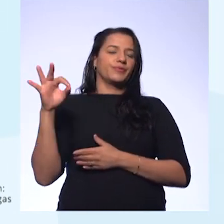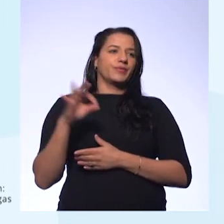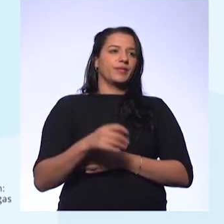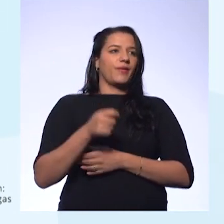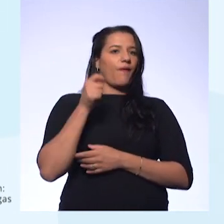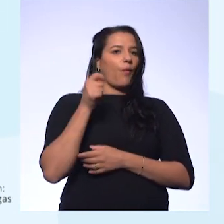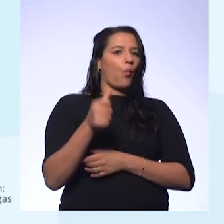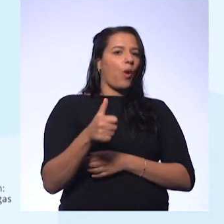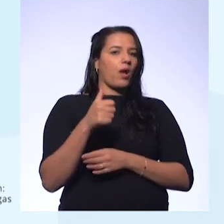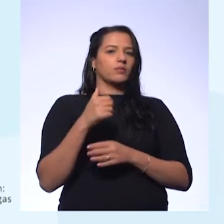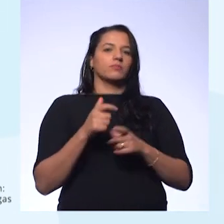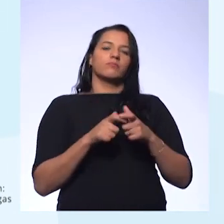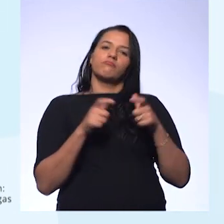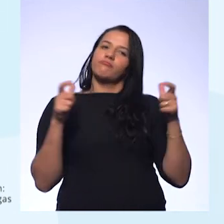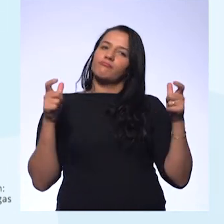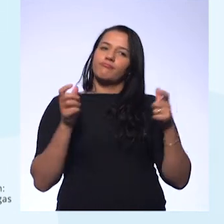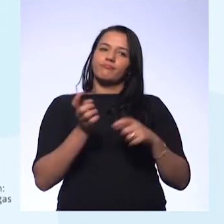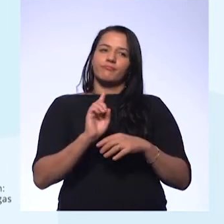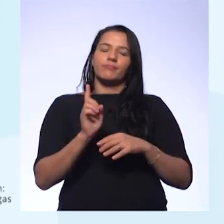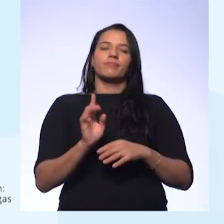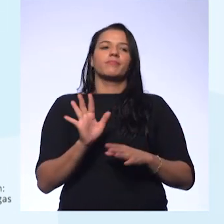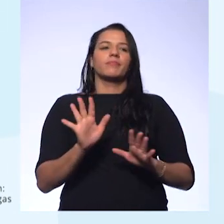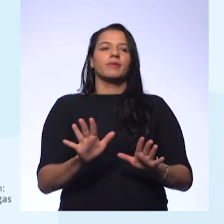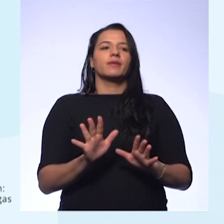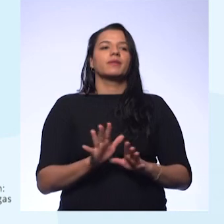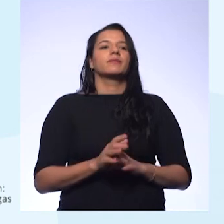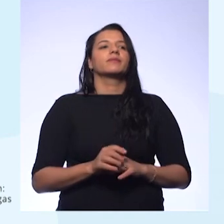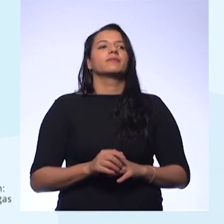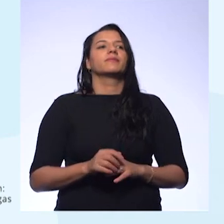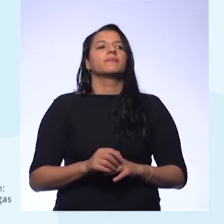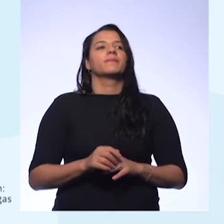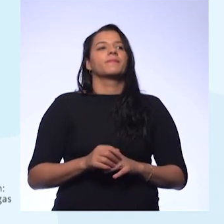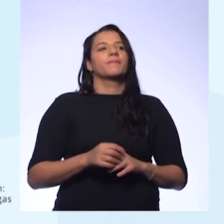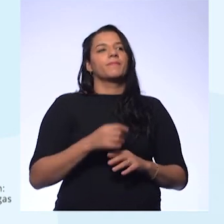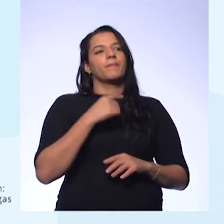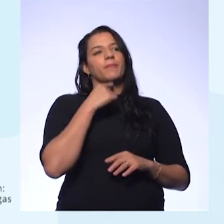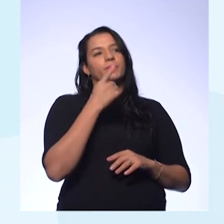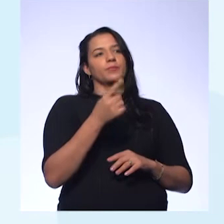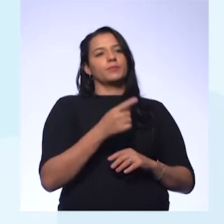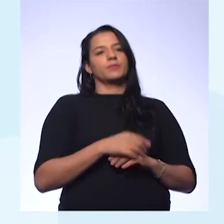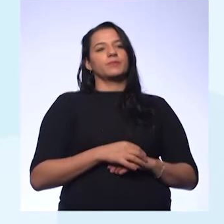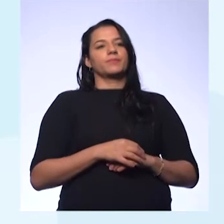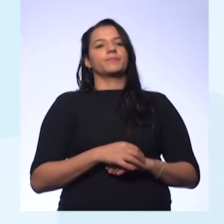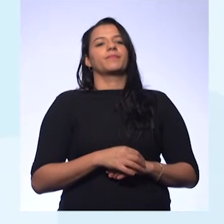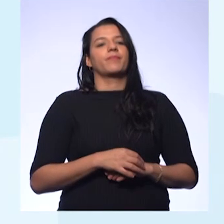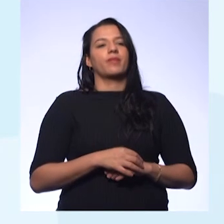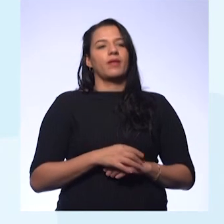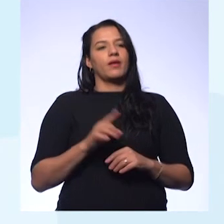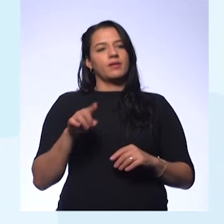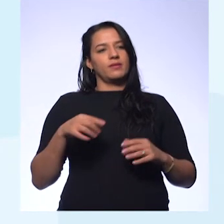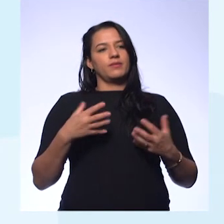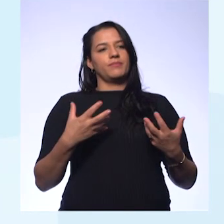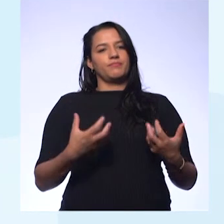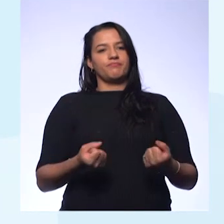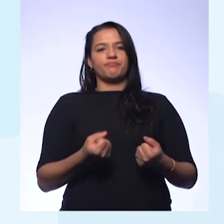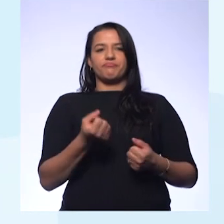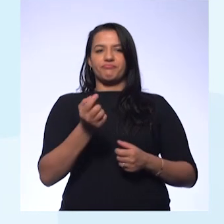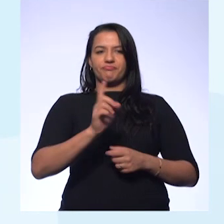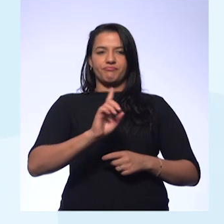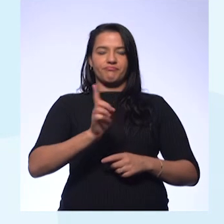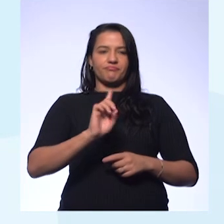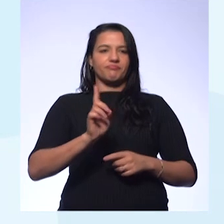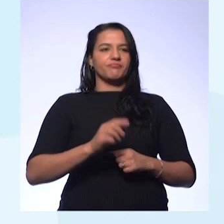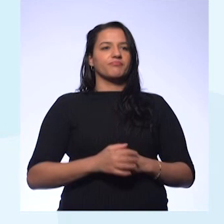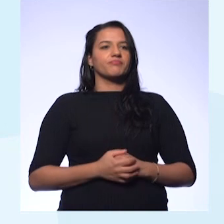grande a diferença. Mas, mesmo assim, a Aliança Liberal não aceita o resultado,